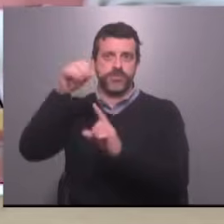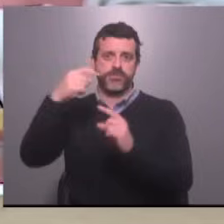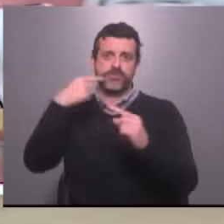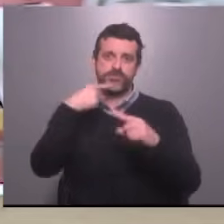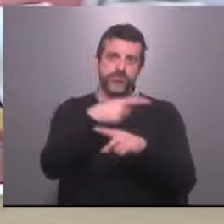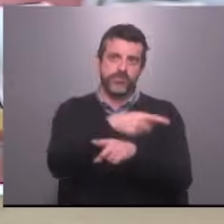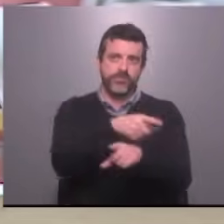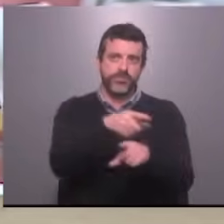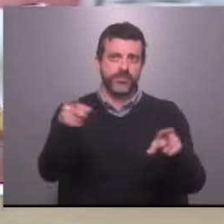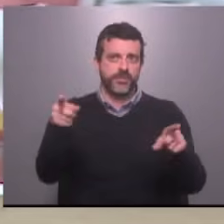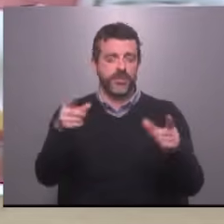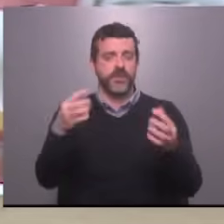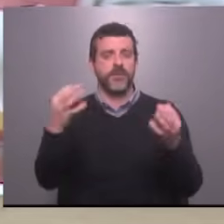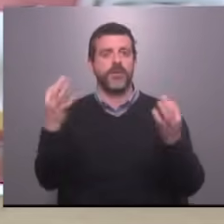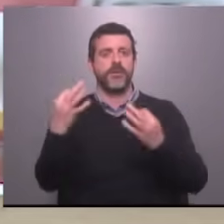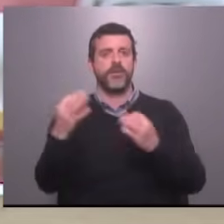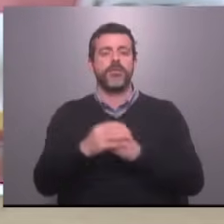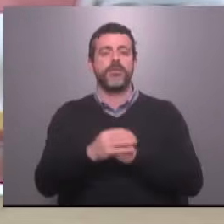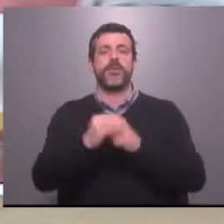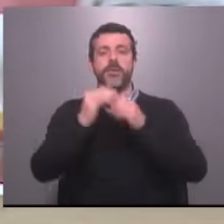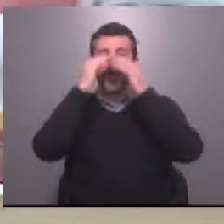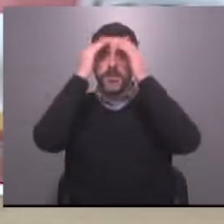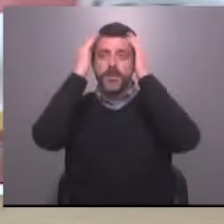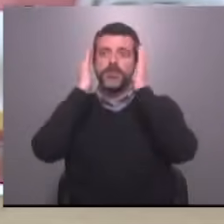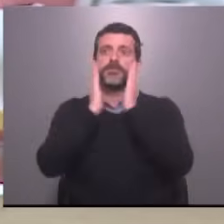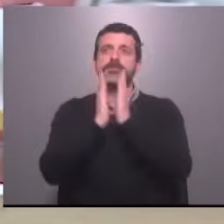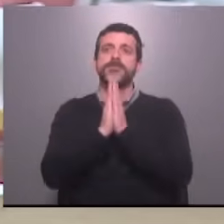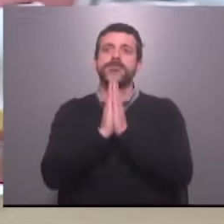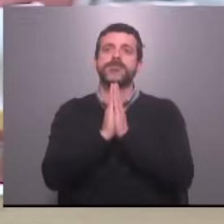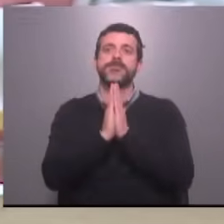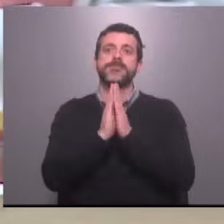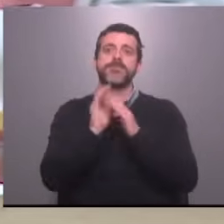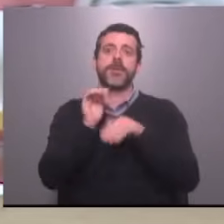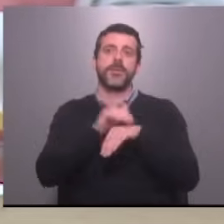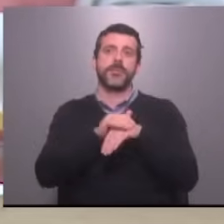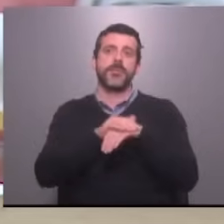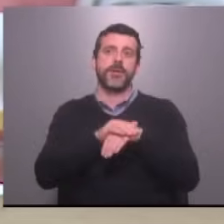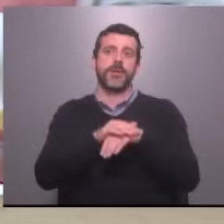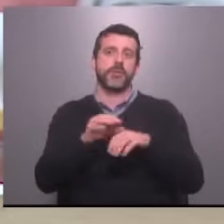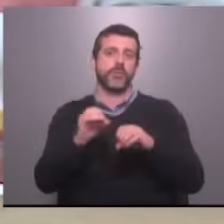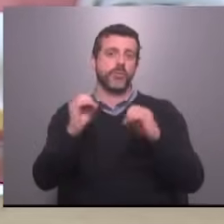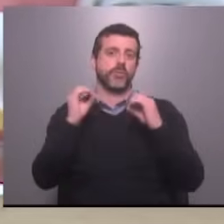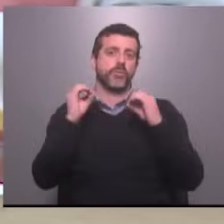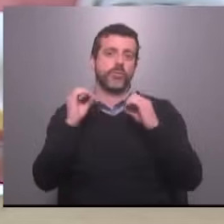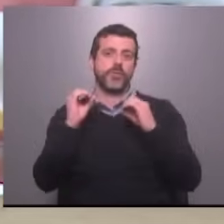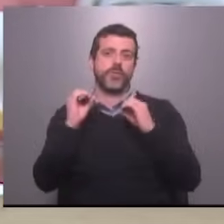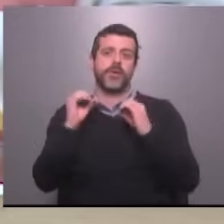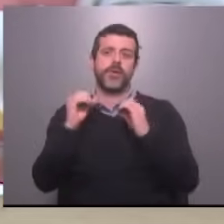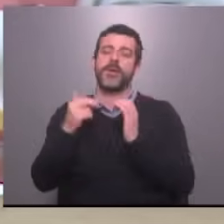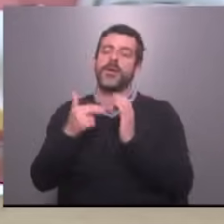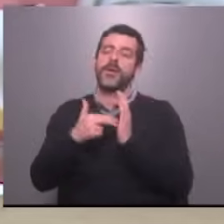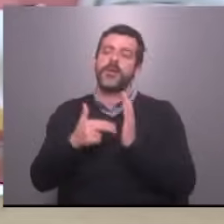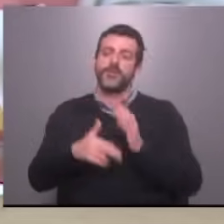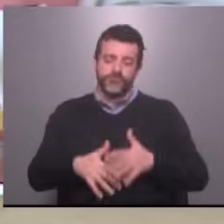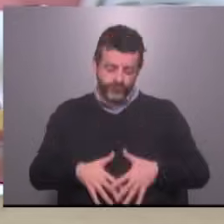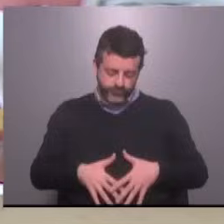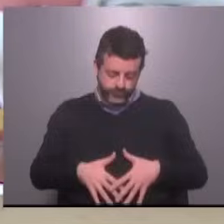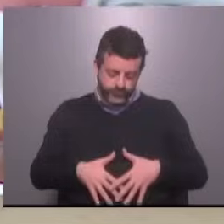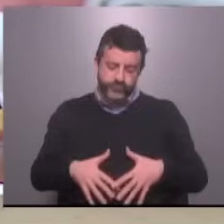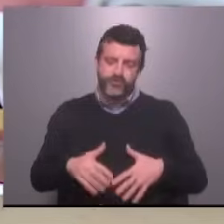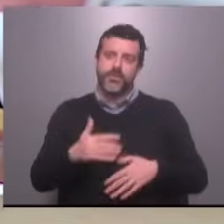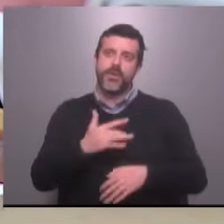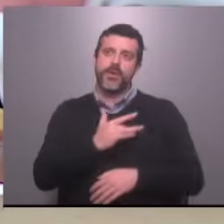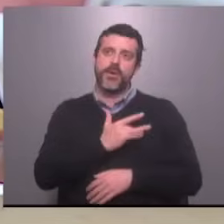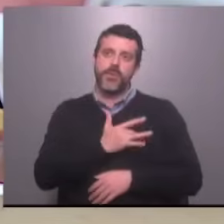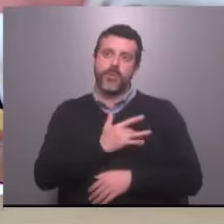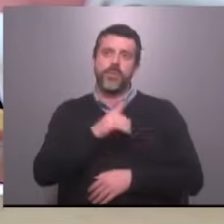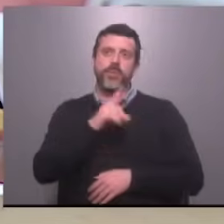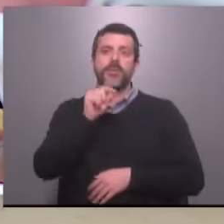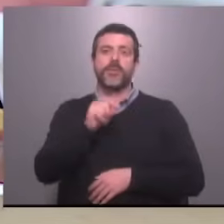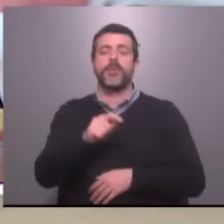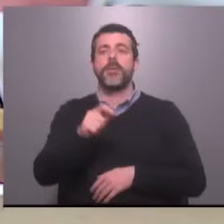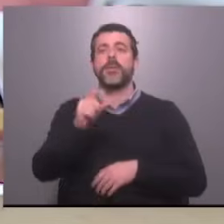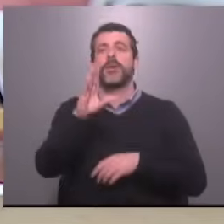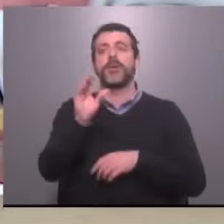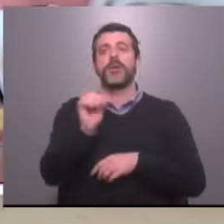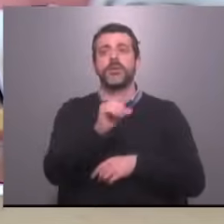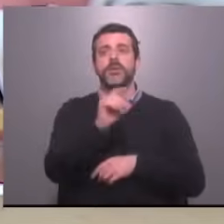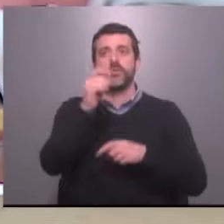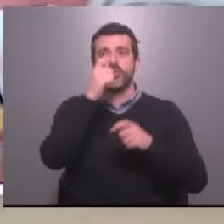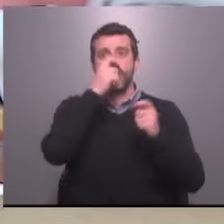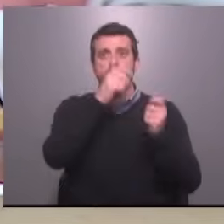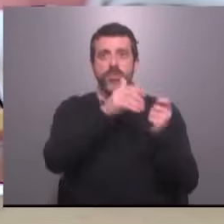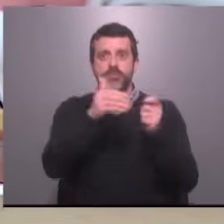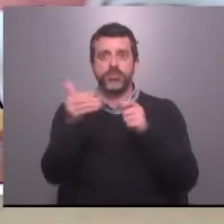os profetas anunciaram, que a Virgem Mãe esperou com inefável amor, que